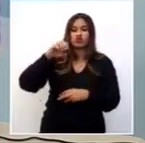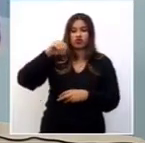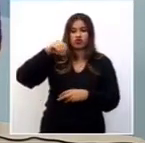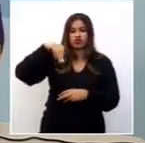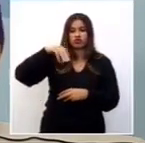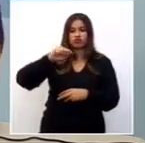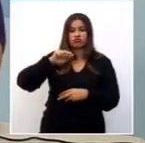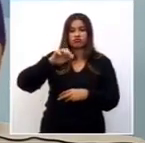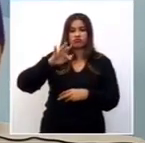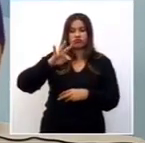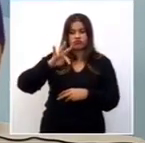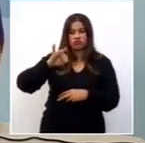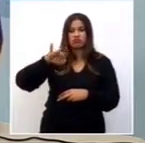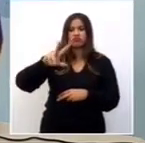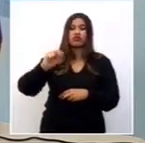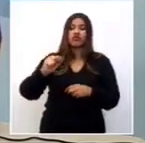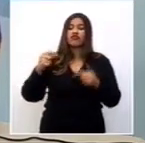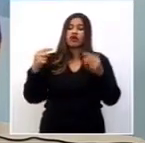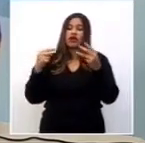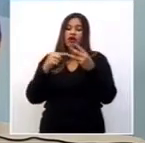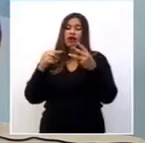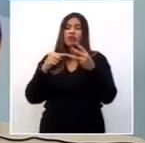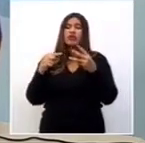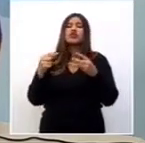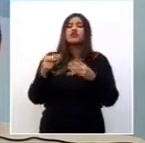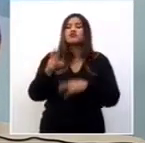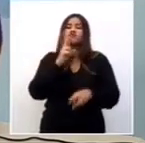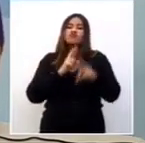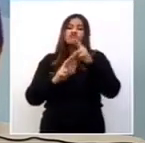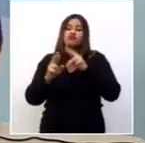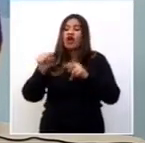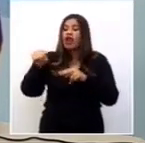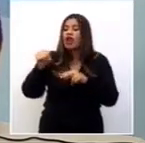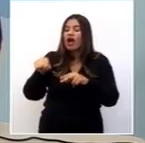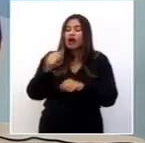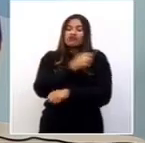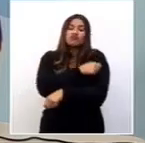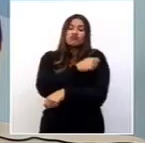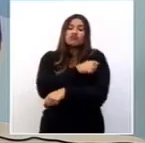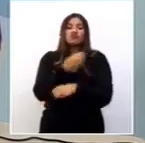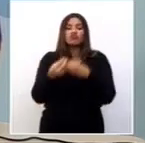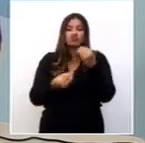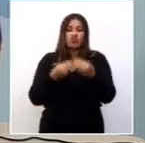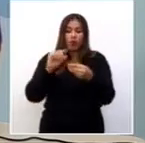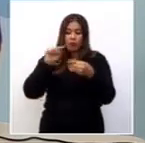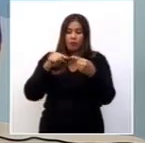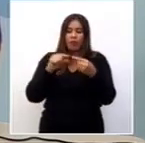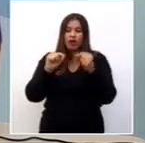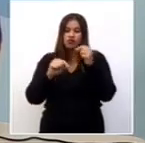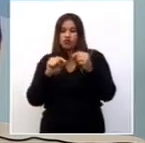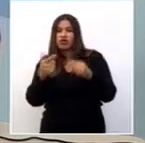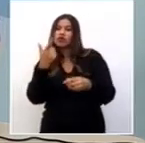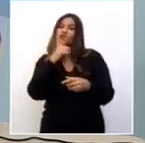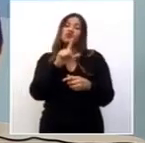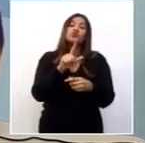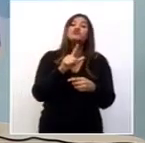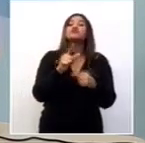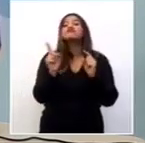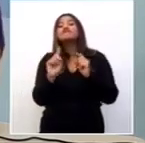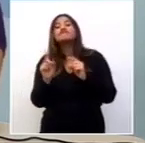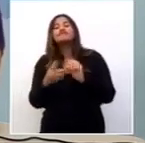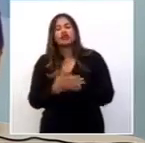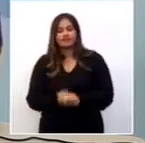resultados esperados pelo professor. Também é interessante que o professor